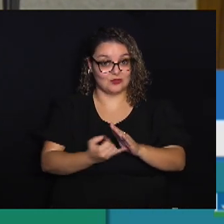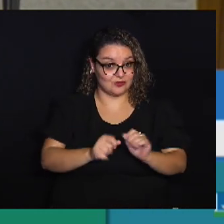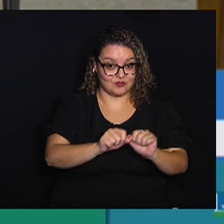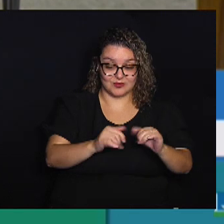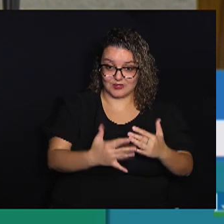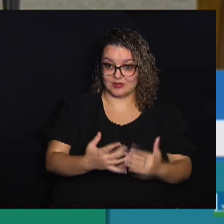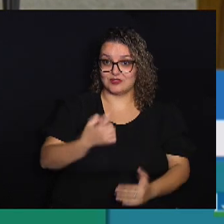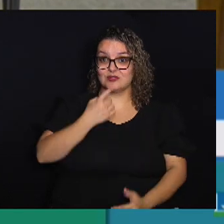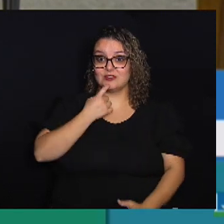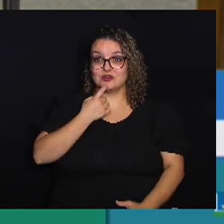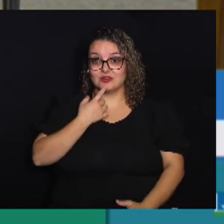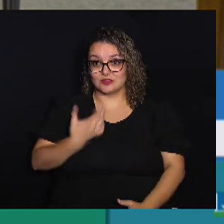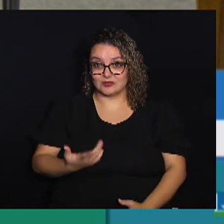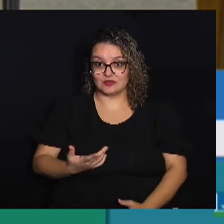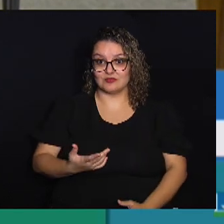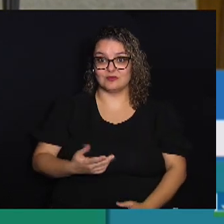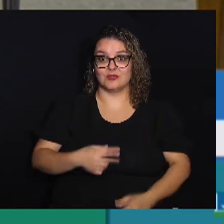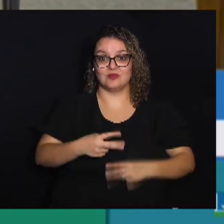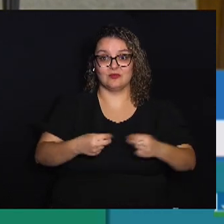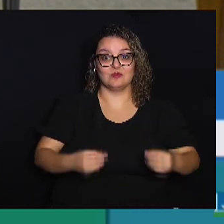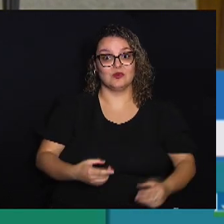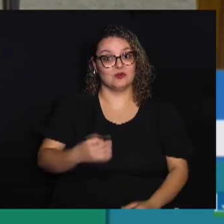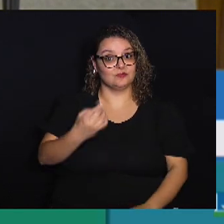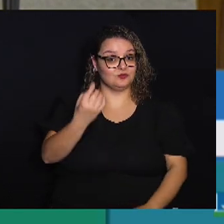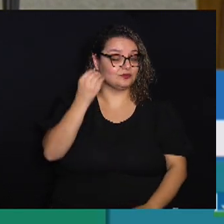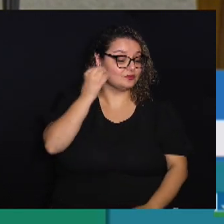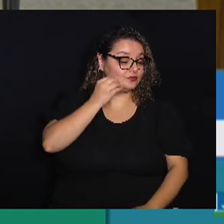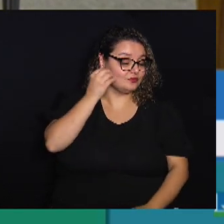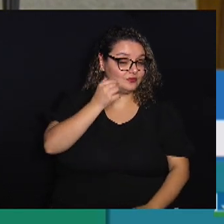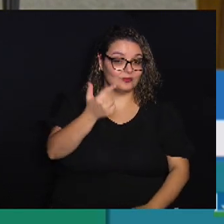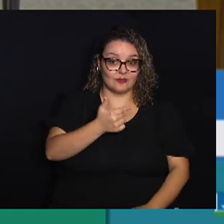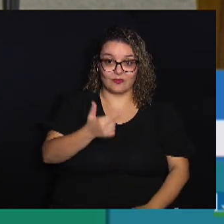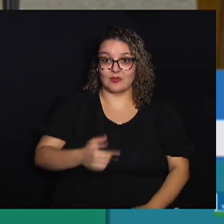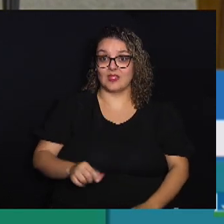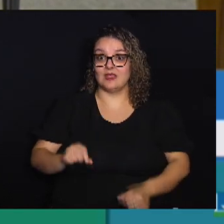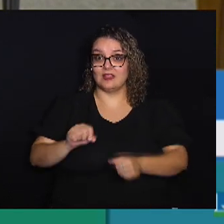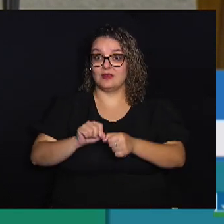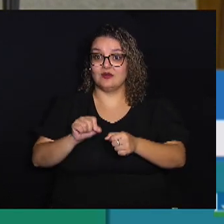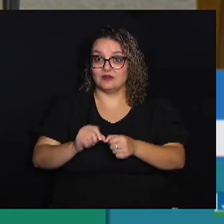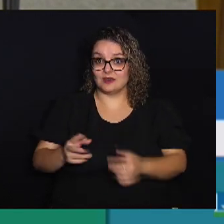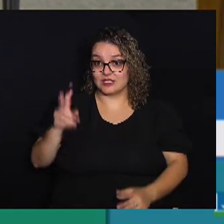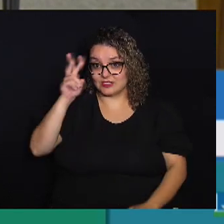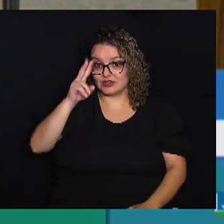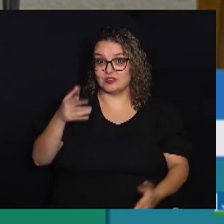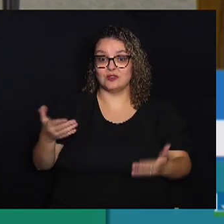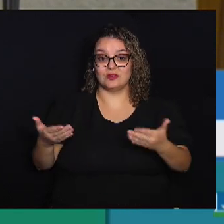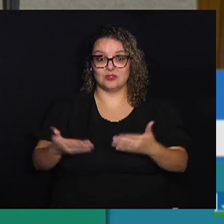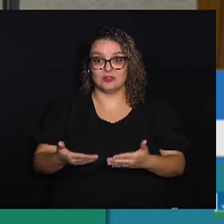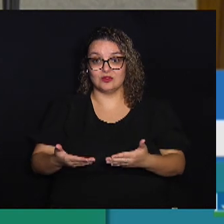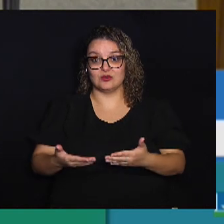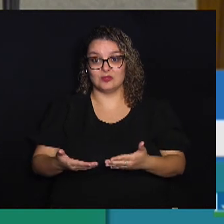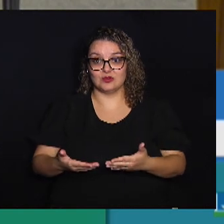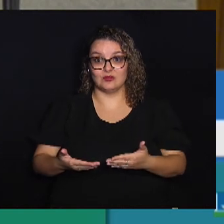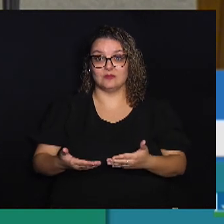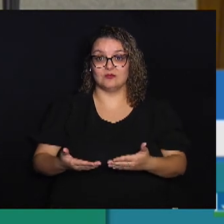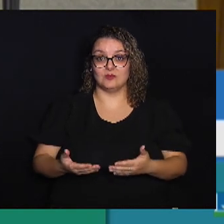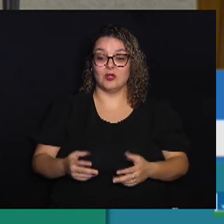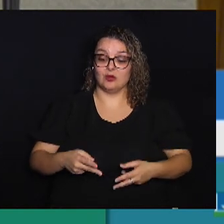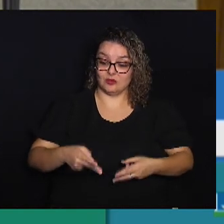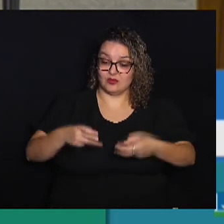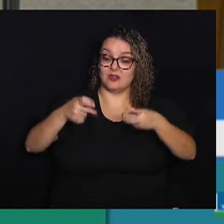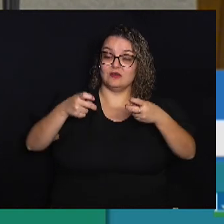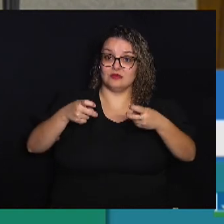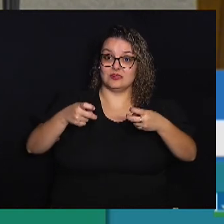de Campinas, que foi inaugurado por Dom Pedro II, e que faz história hoje com o reconhecimento